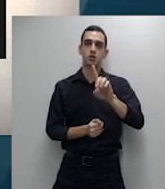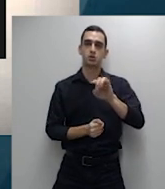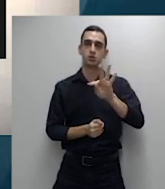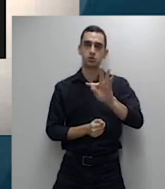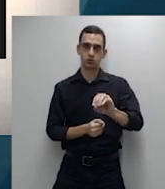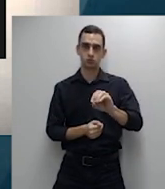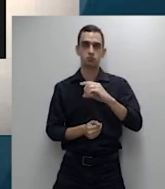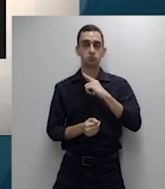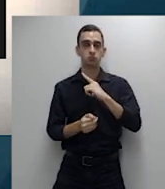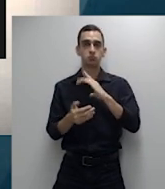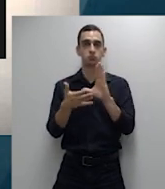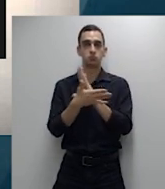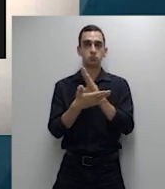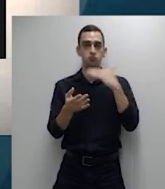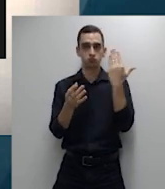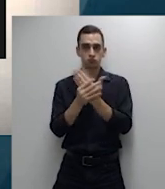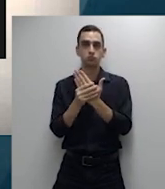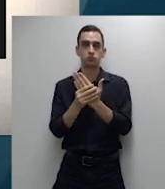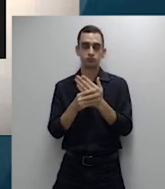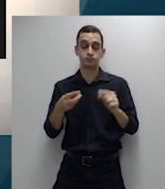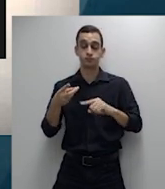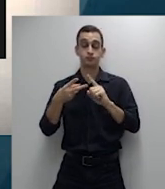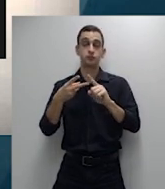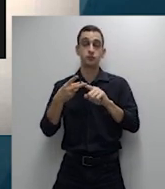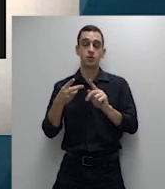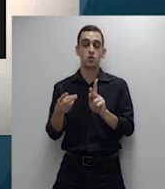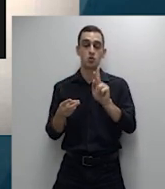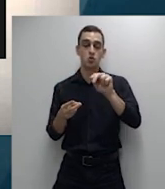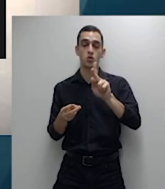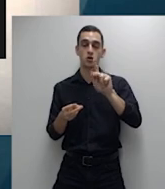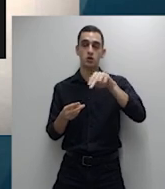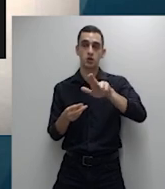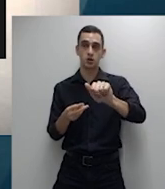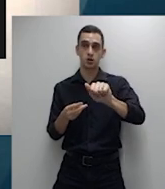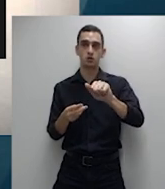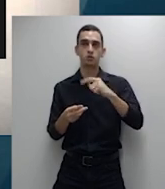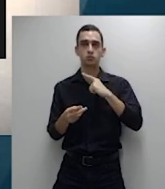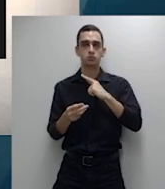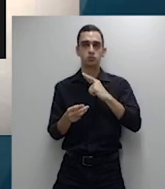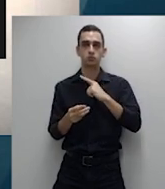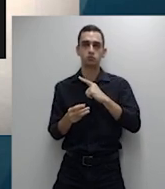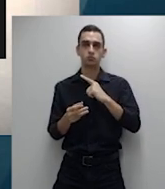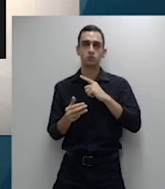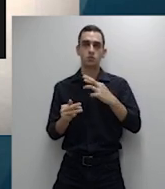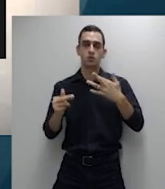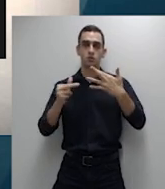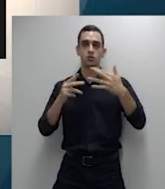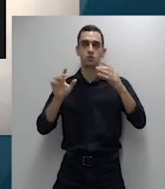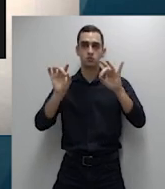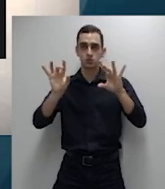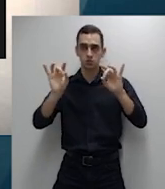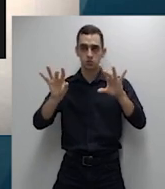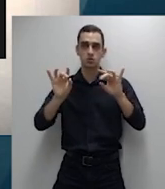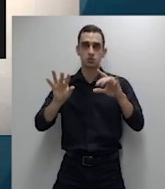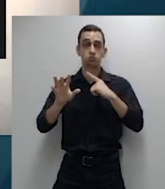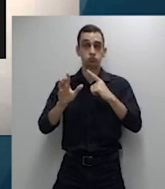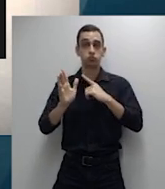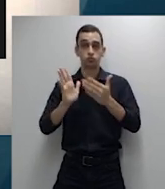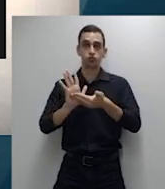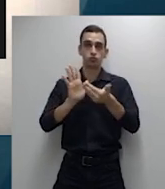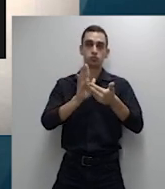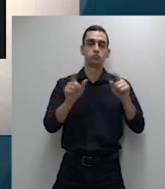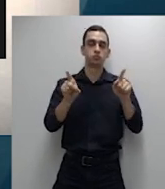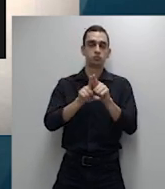290 da relatoria do ministério Quina o resto 14538 91 e os embargos de